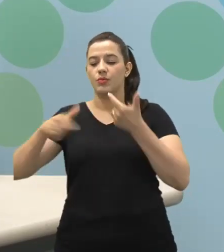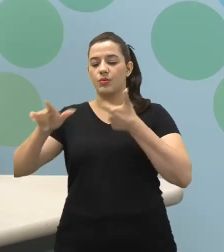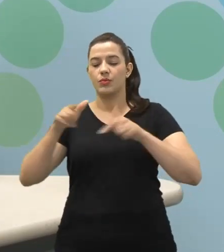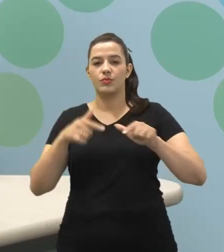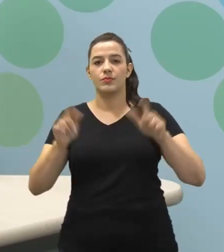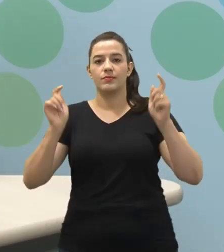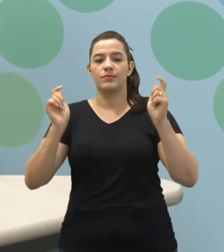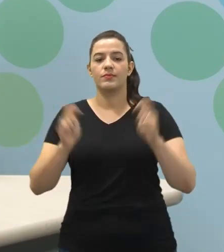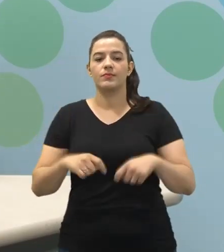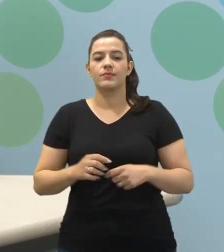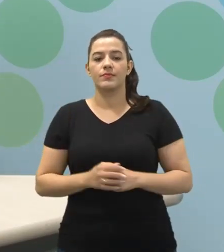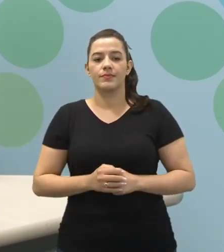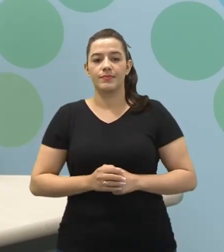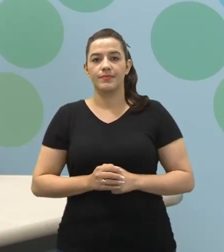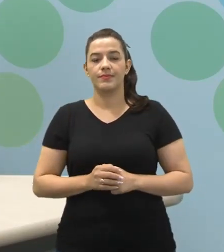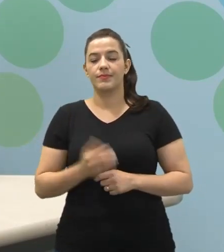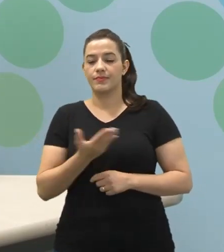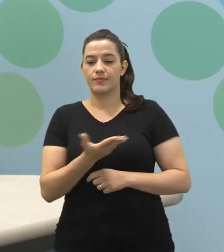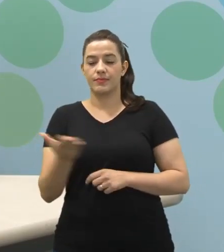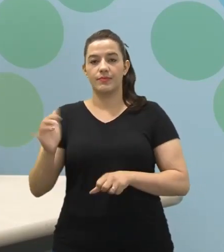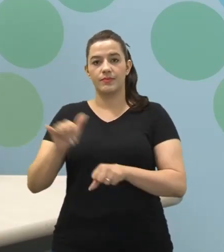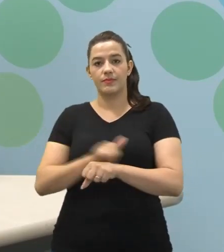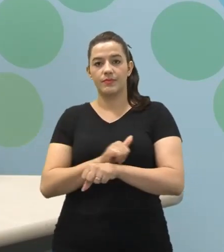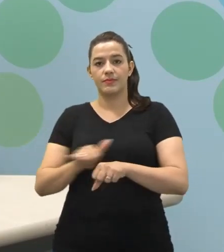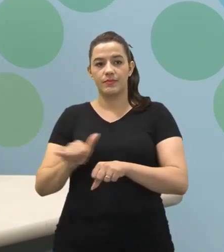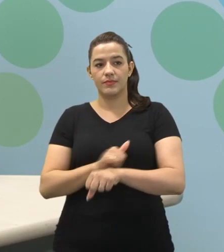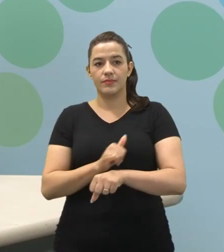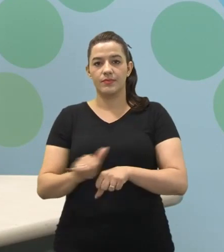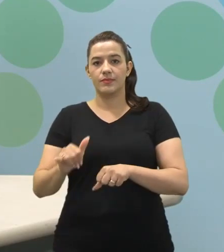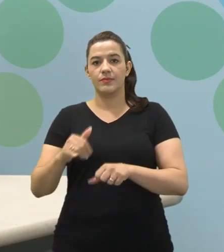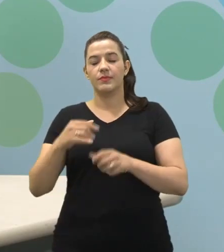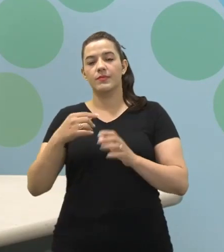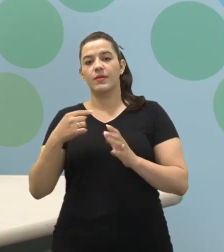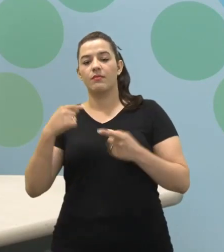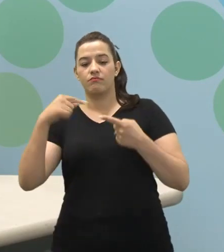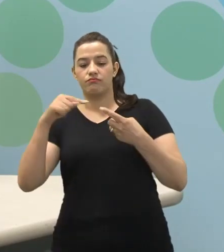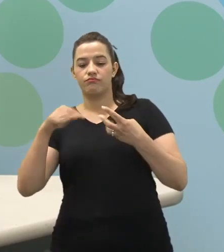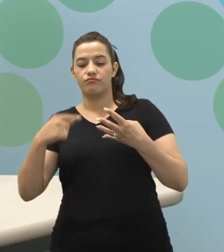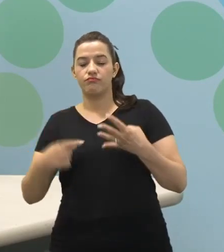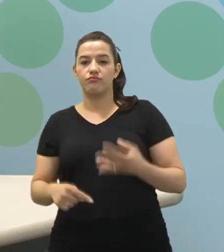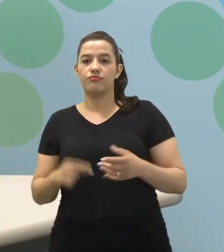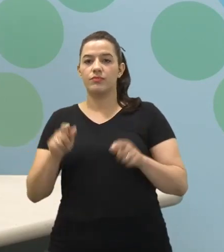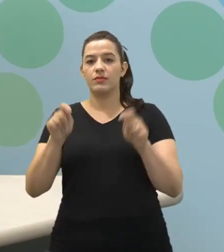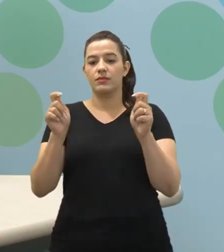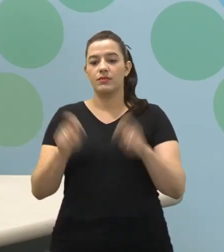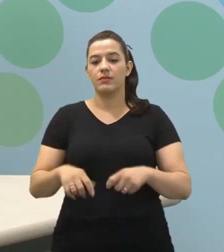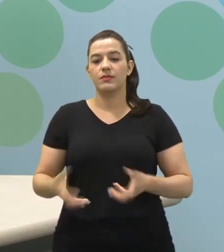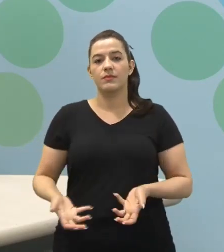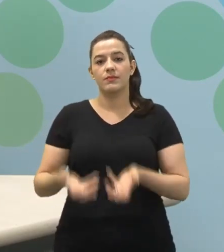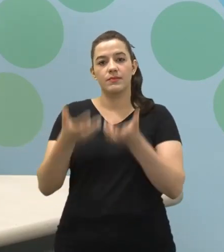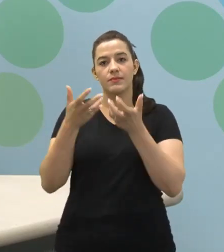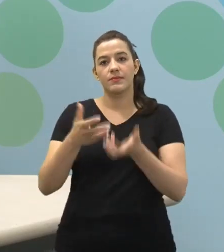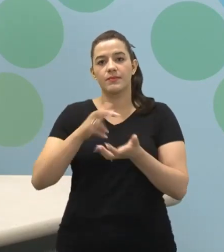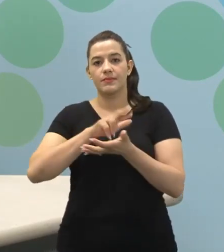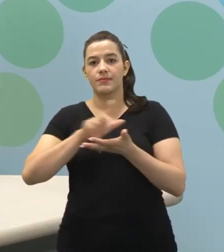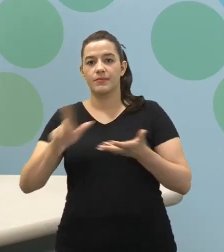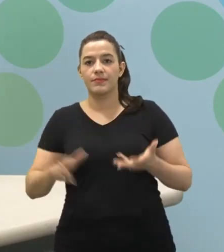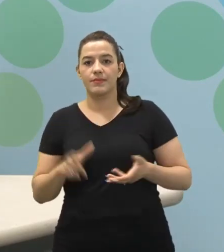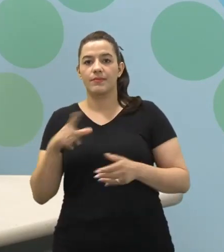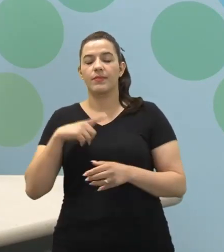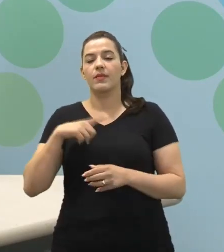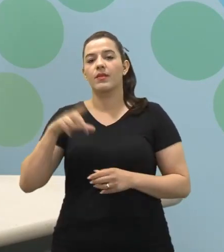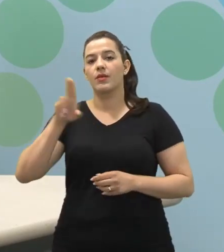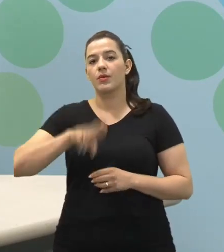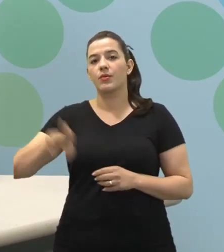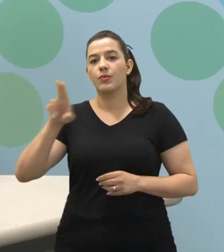a essas estratégias indicadas elas são formas promovidas pela matemática de modo a ser